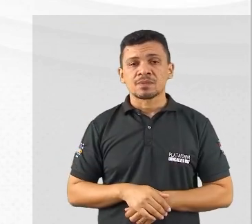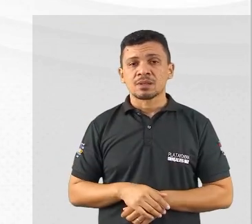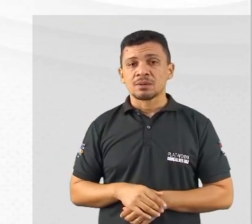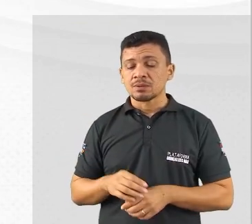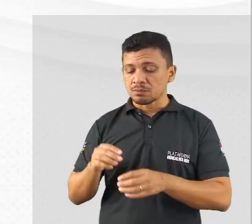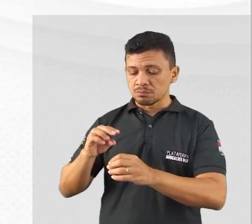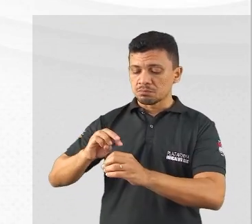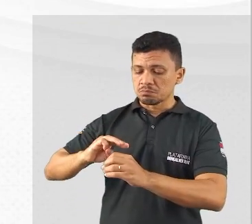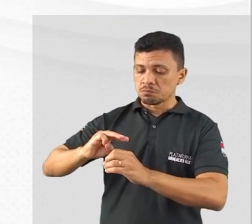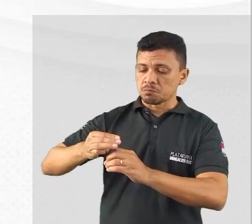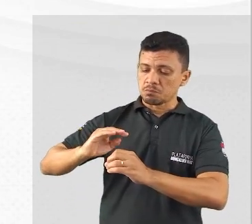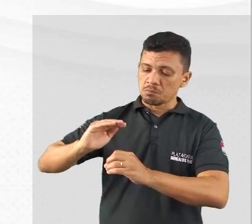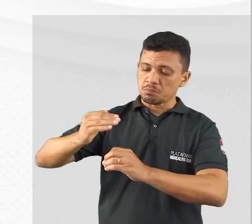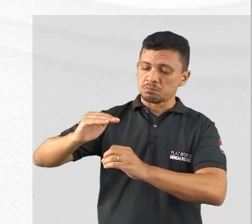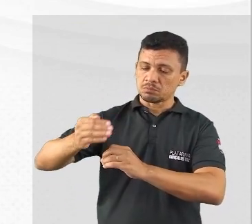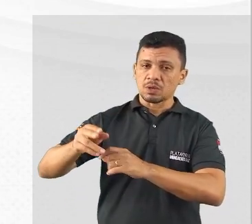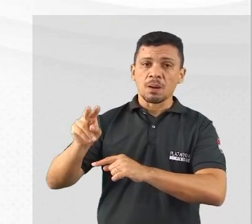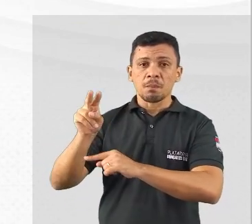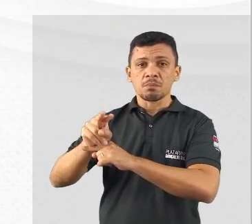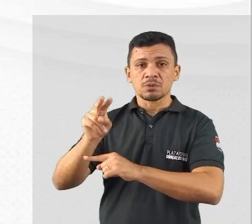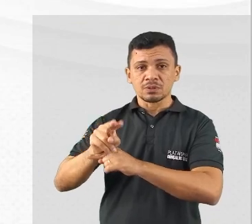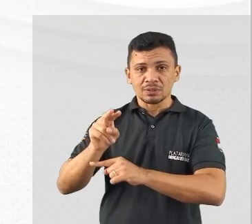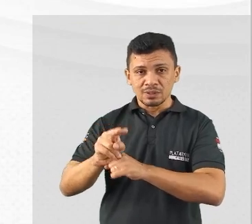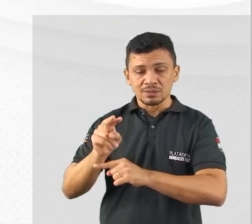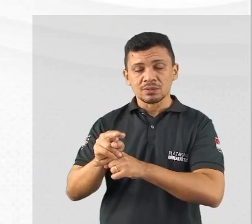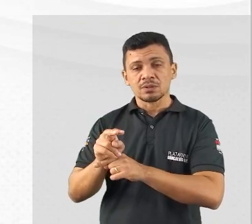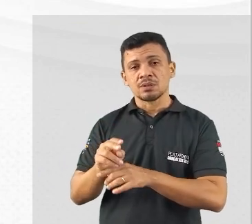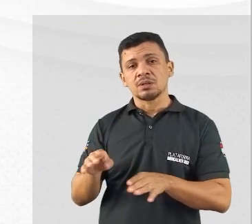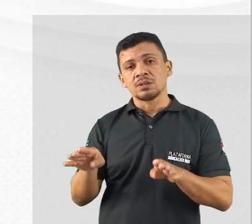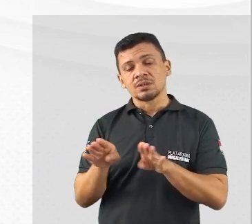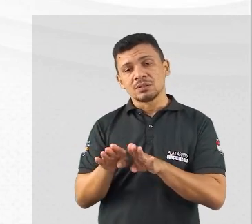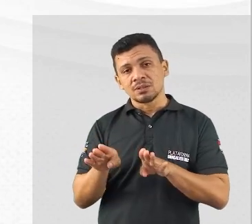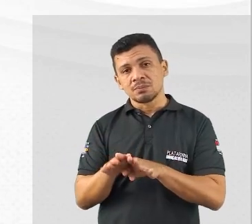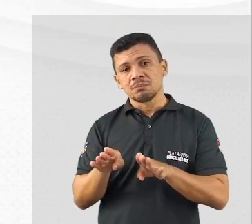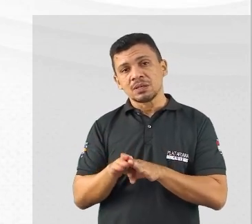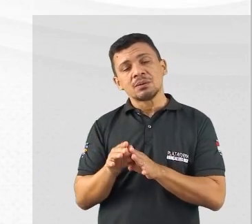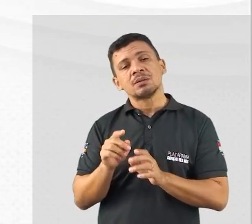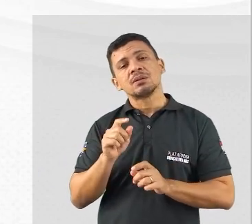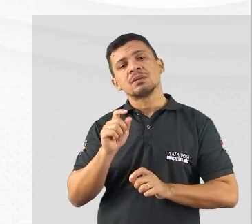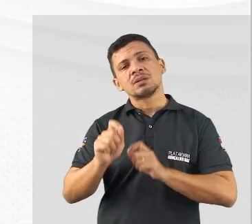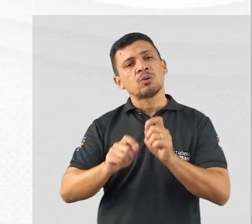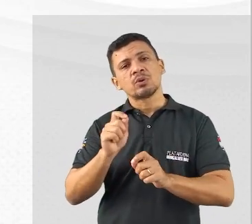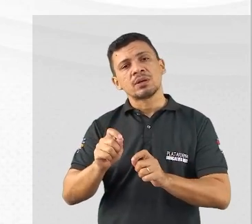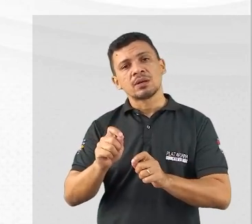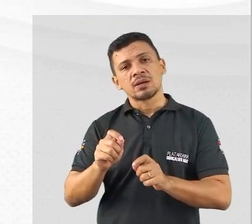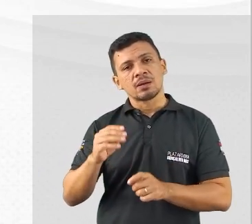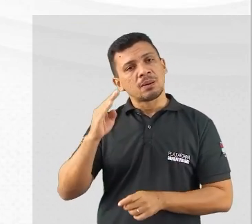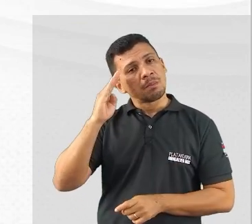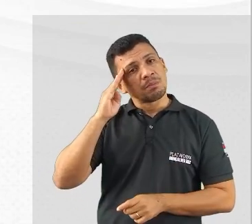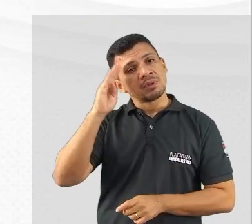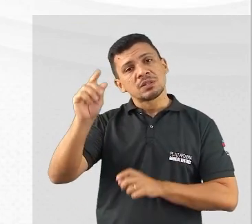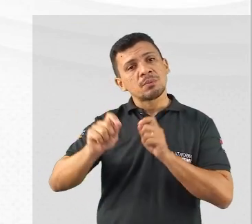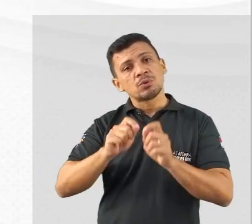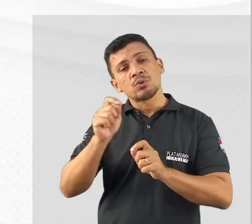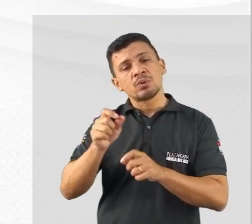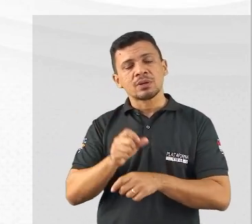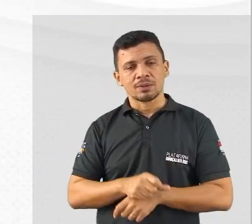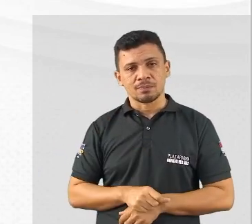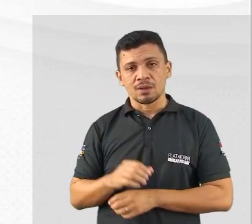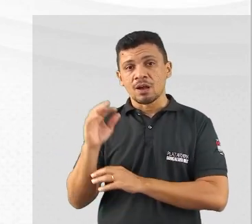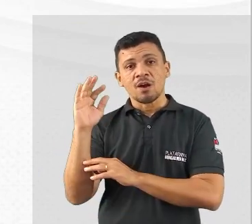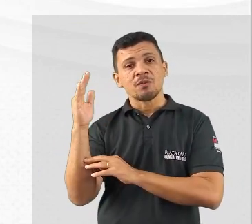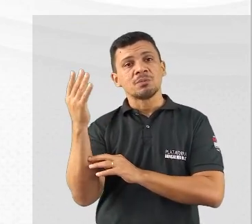parede celular, além de proteção contra outros parasitas, proteção mecânica, ela principalmente tem o objetivo,